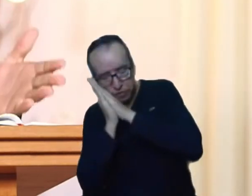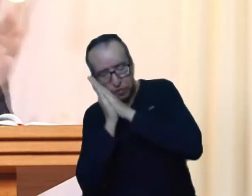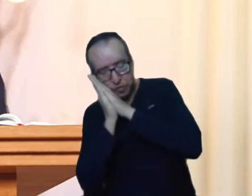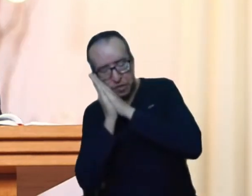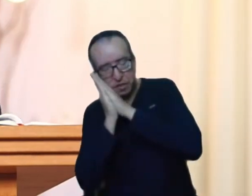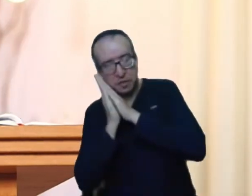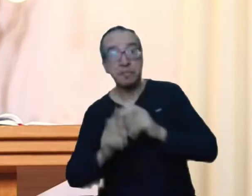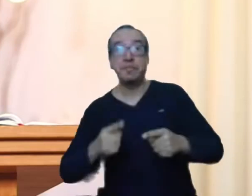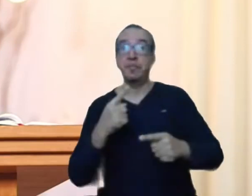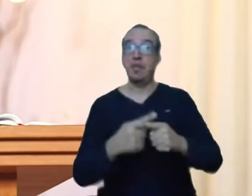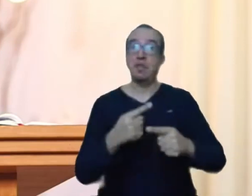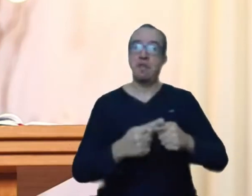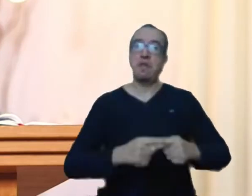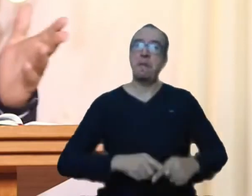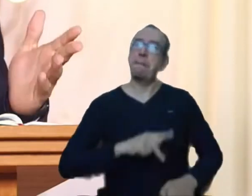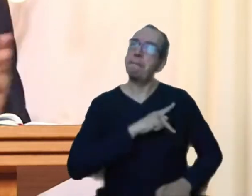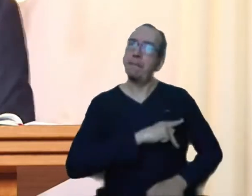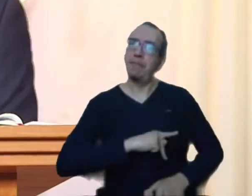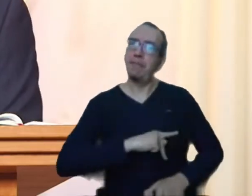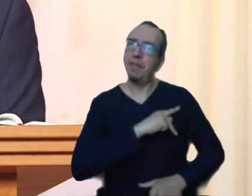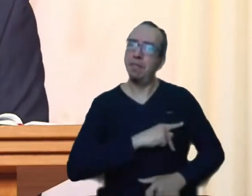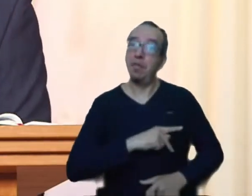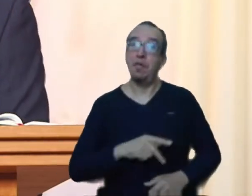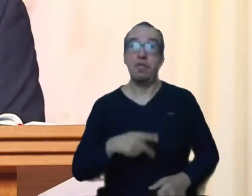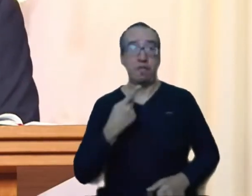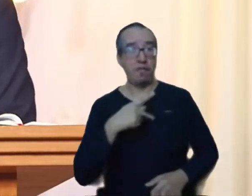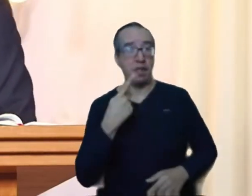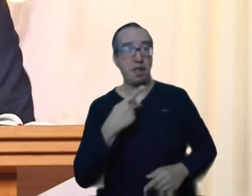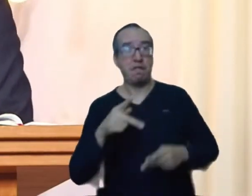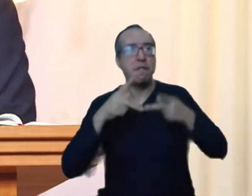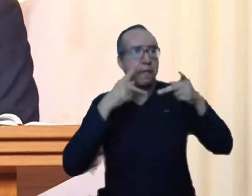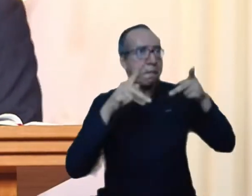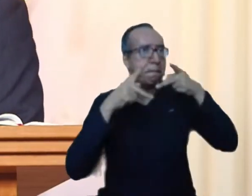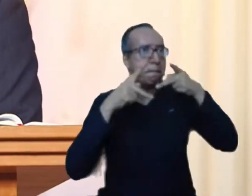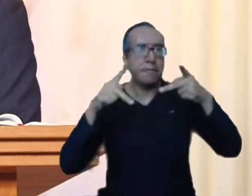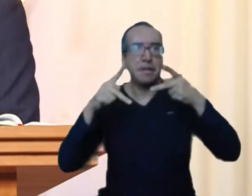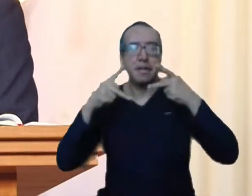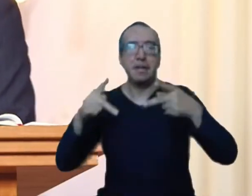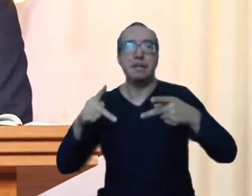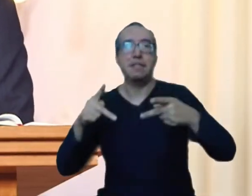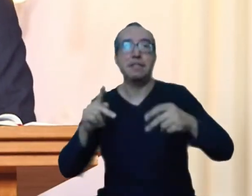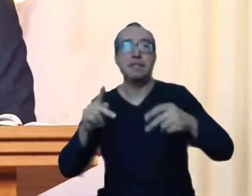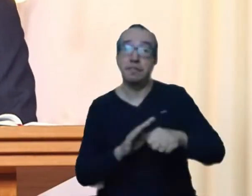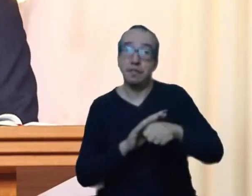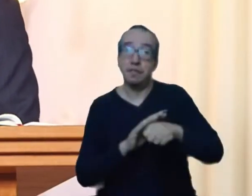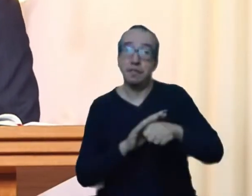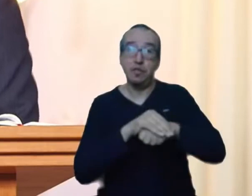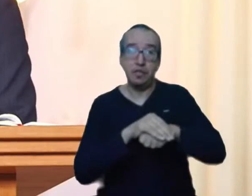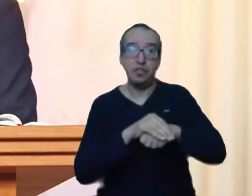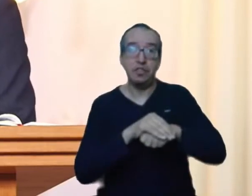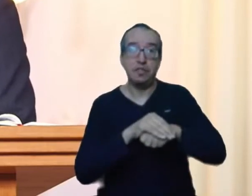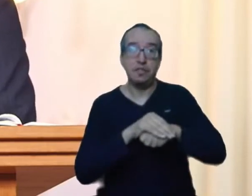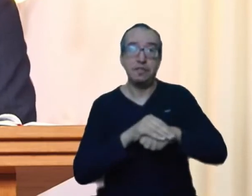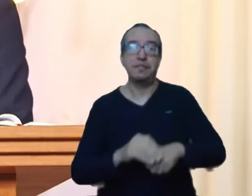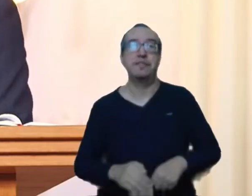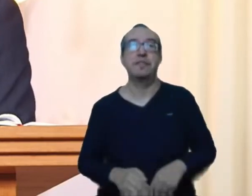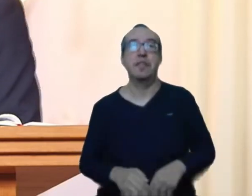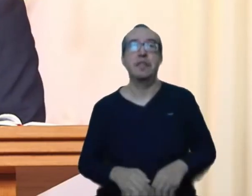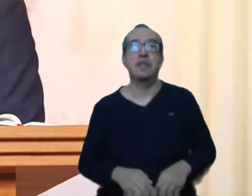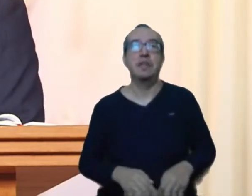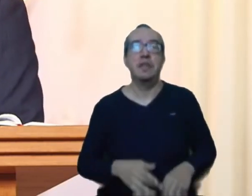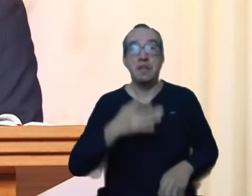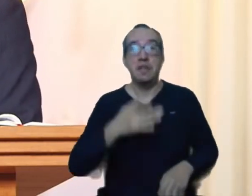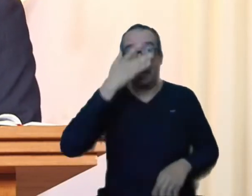sono e sentar na janela? Não sei, vai entender cabeça de jovem. Jovem pensa cada coisa, tem cada atitude. Você já foi jovem, você